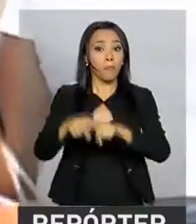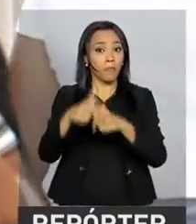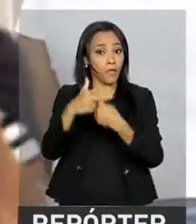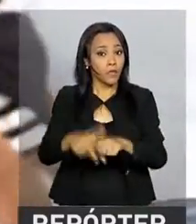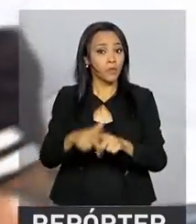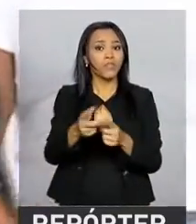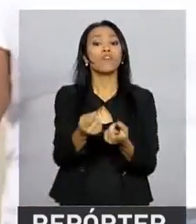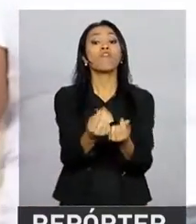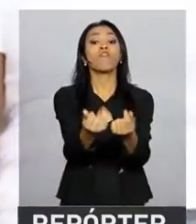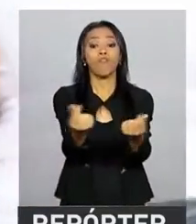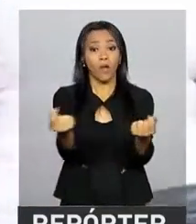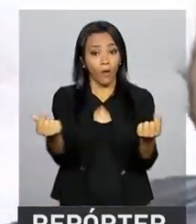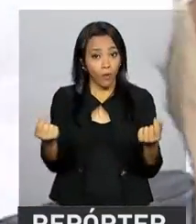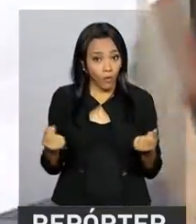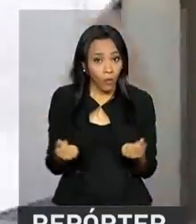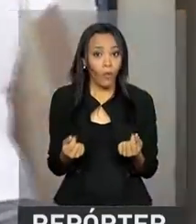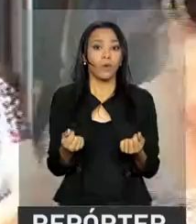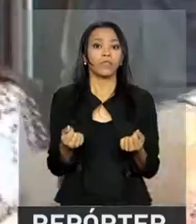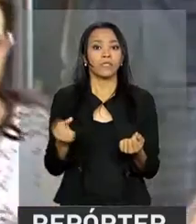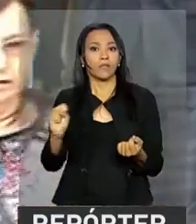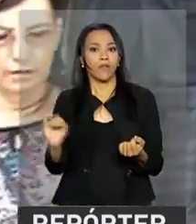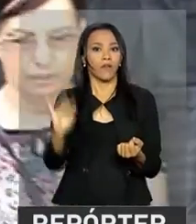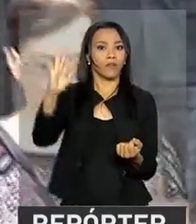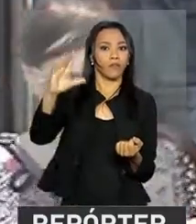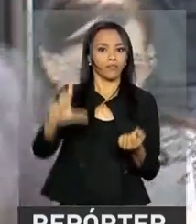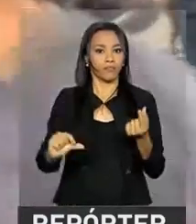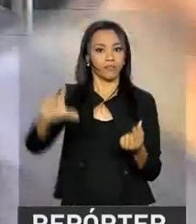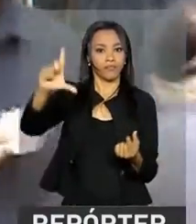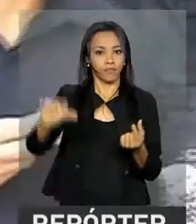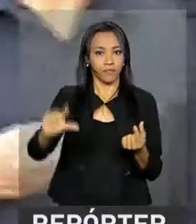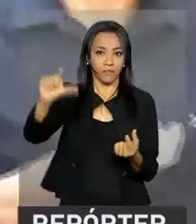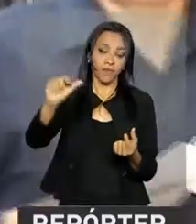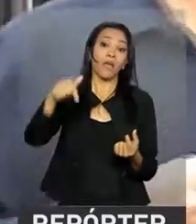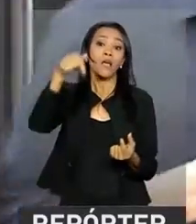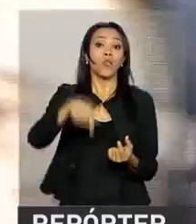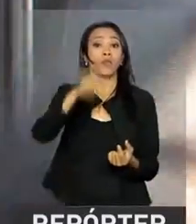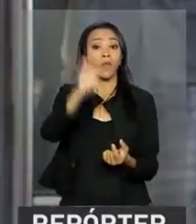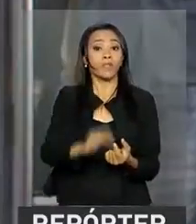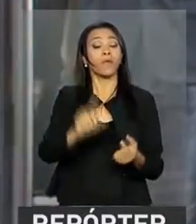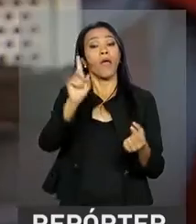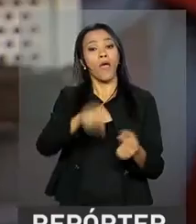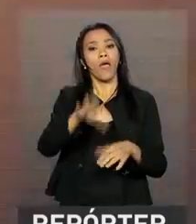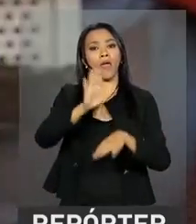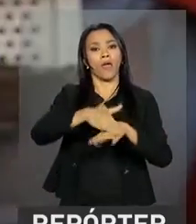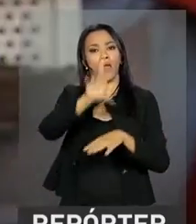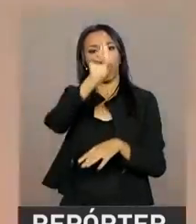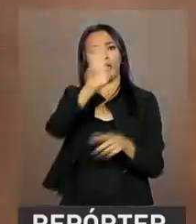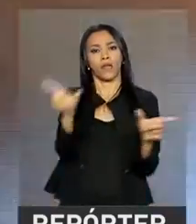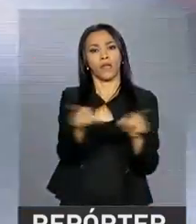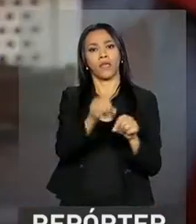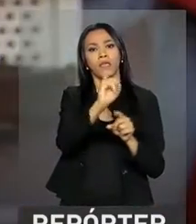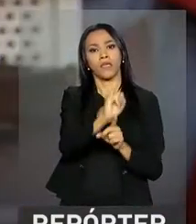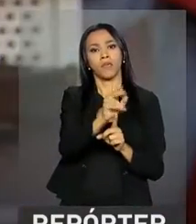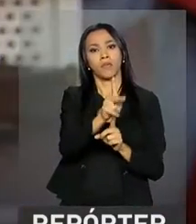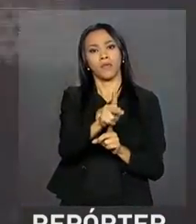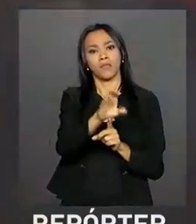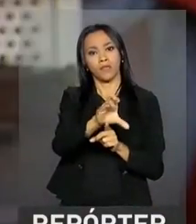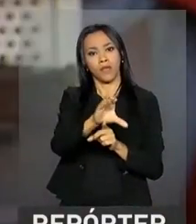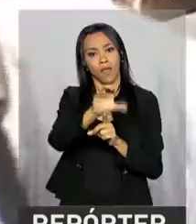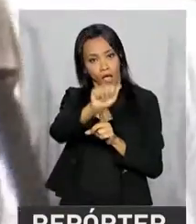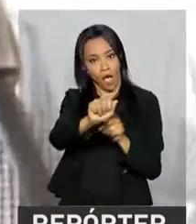preços que determina o ritmo da inflação no brasil ims oficial é o ipca-15 índice de preços ao consumidor